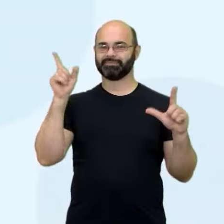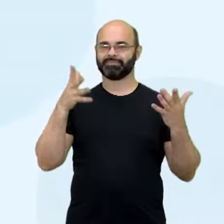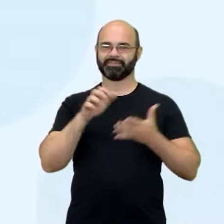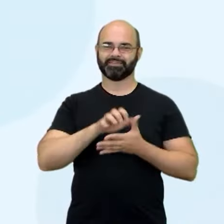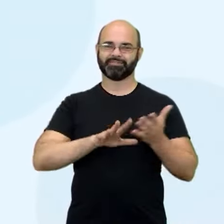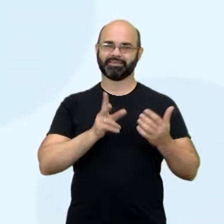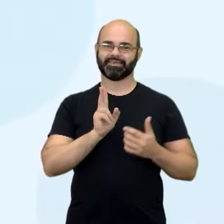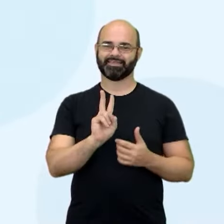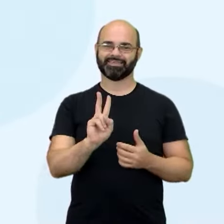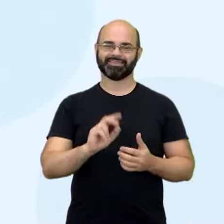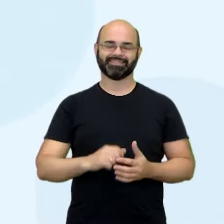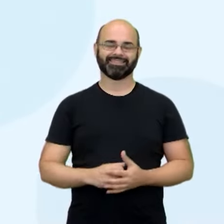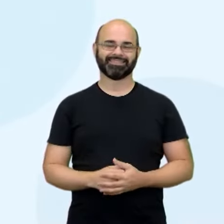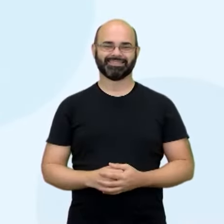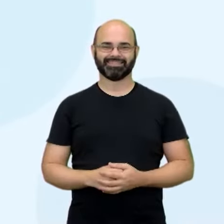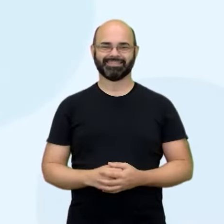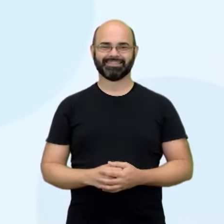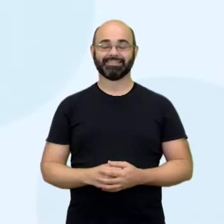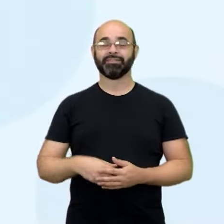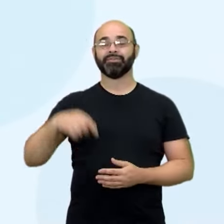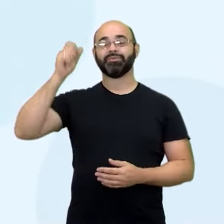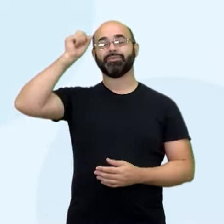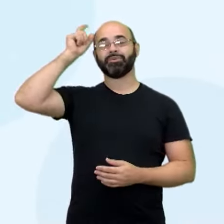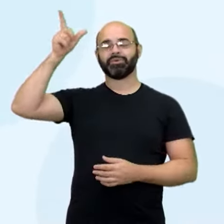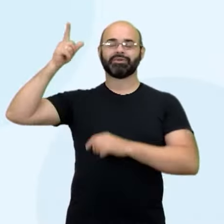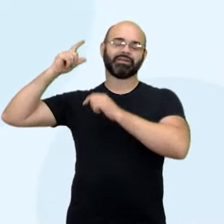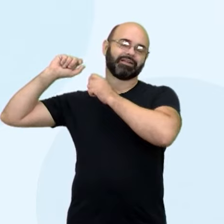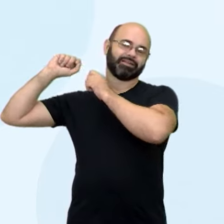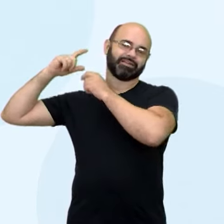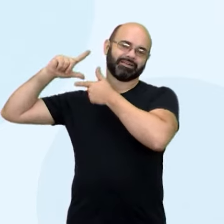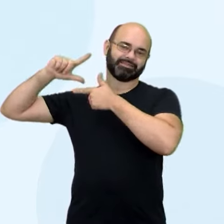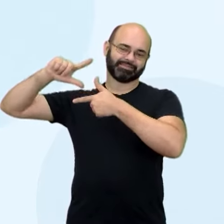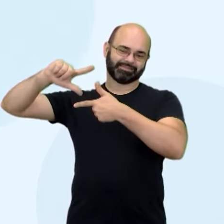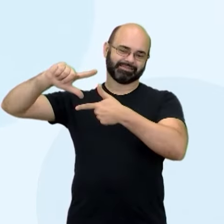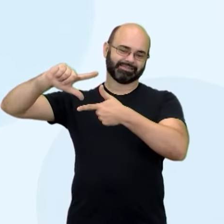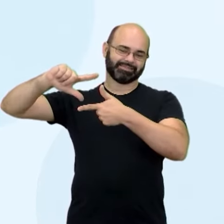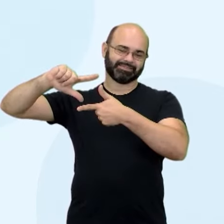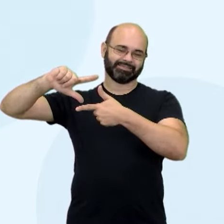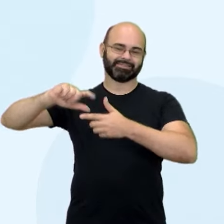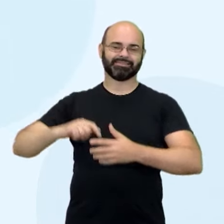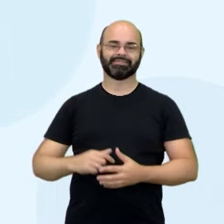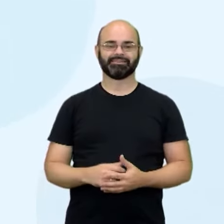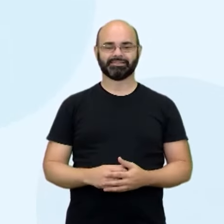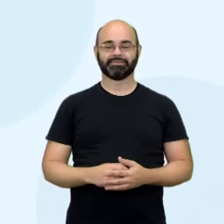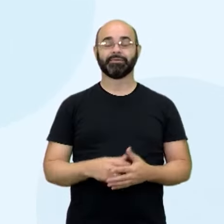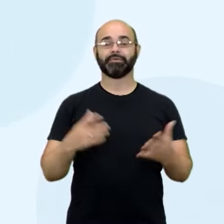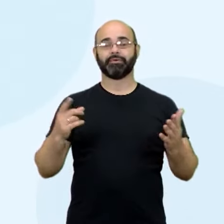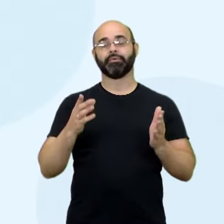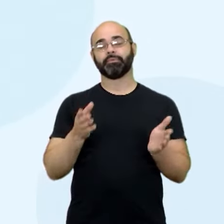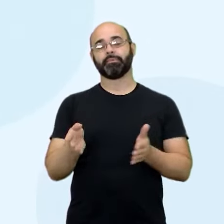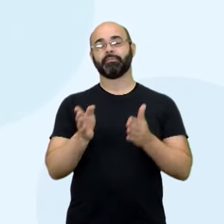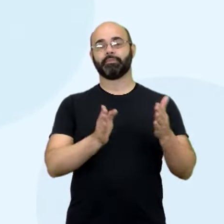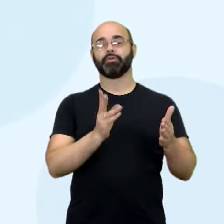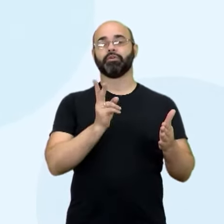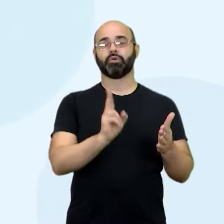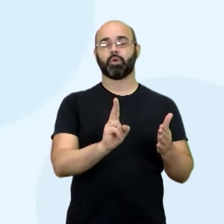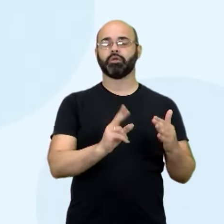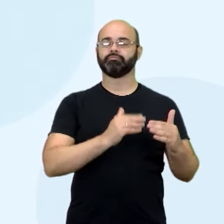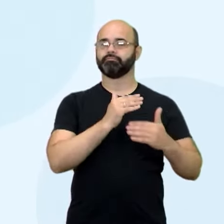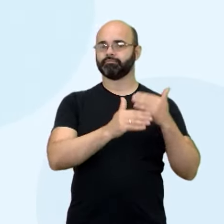lá. Tradições culturais, nós estamos na segunda atividade, na parte do desenvolvimento, o título da